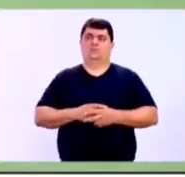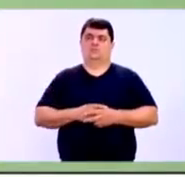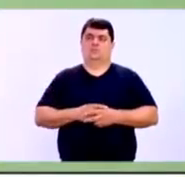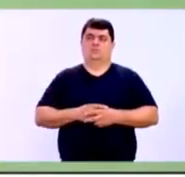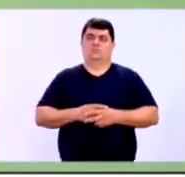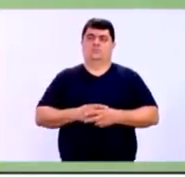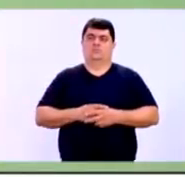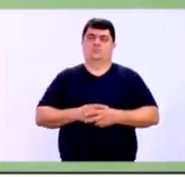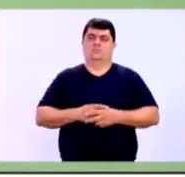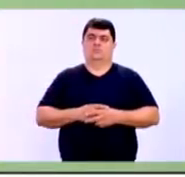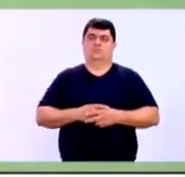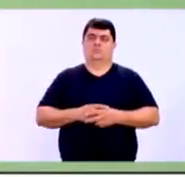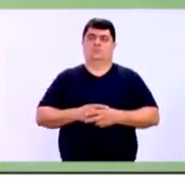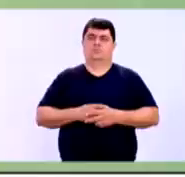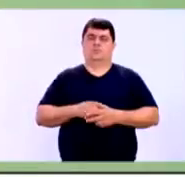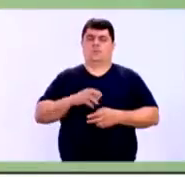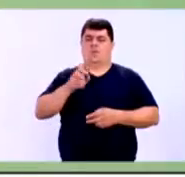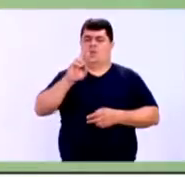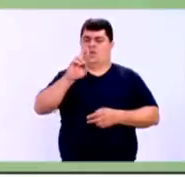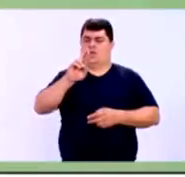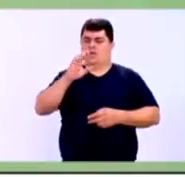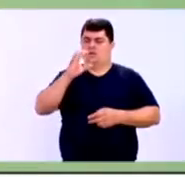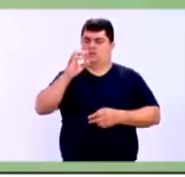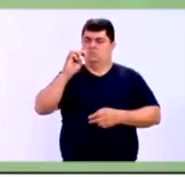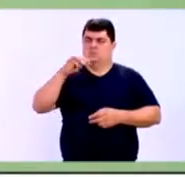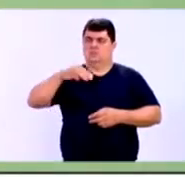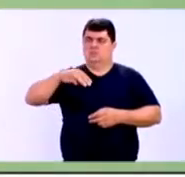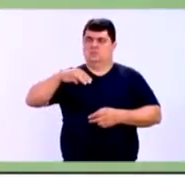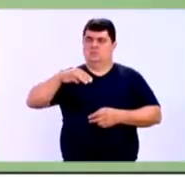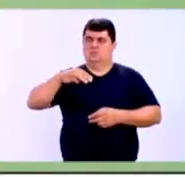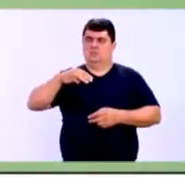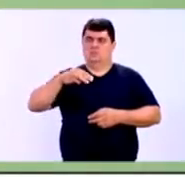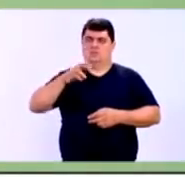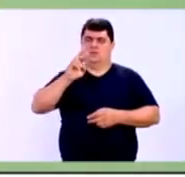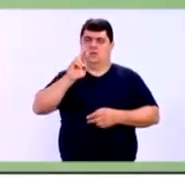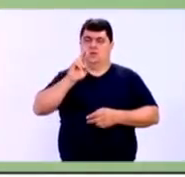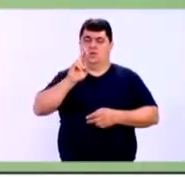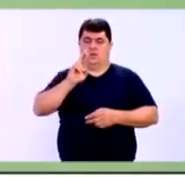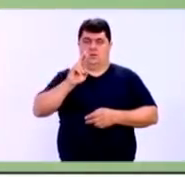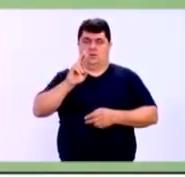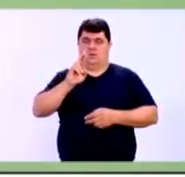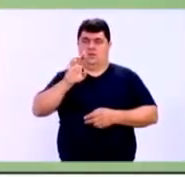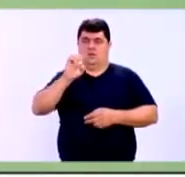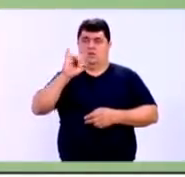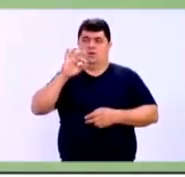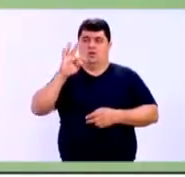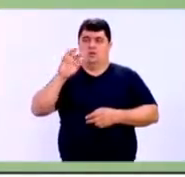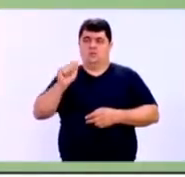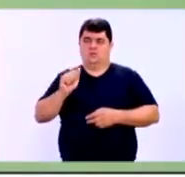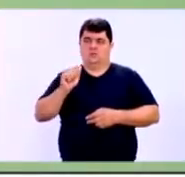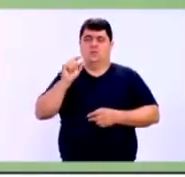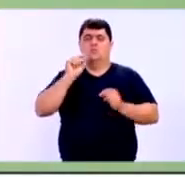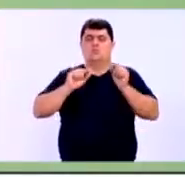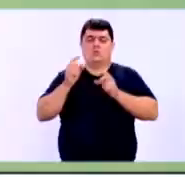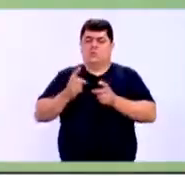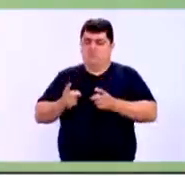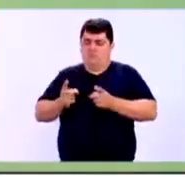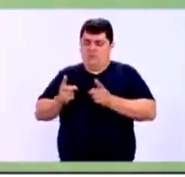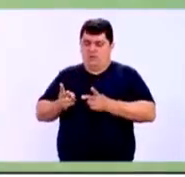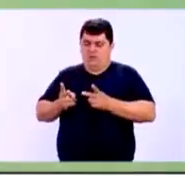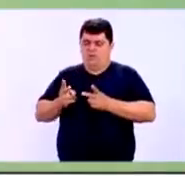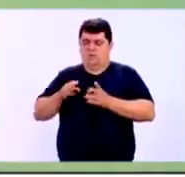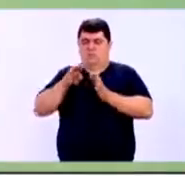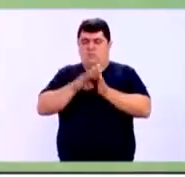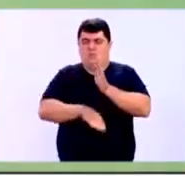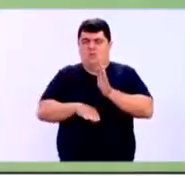10. O que é RCM? Receita com mercadorias. Foi o que vendemos